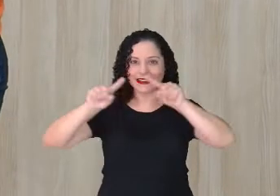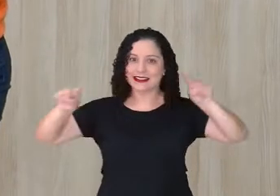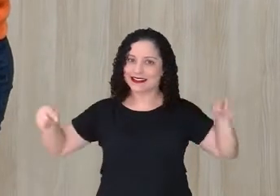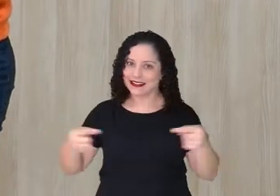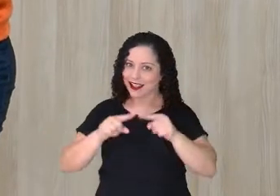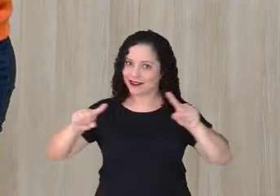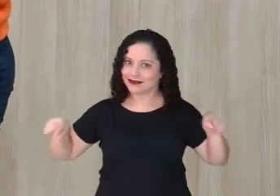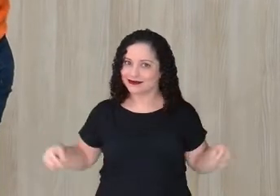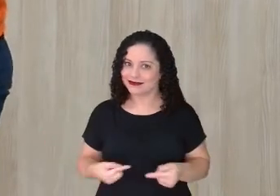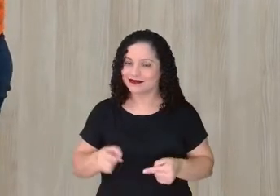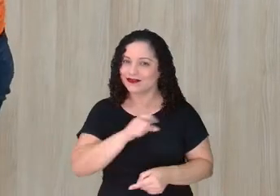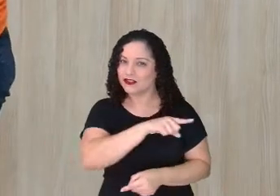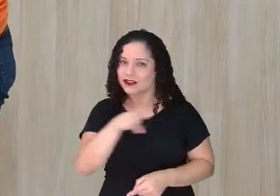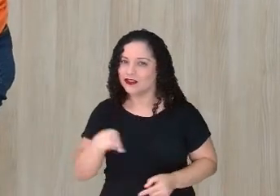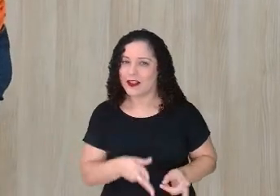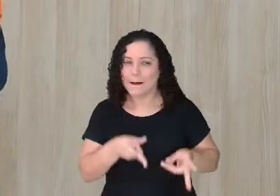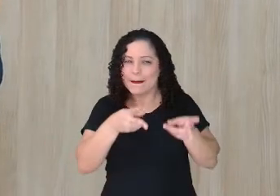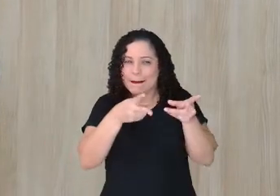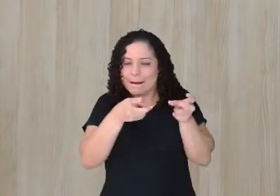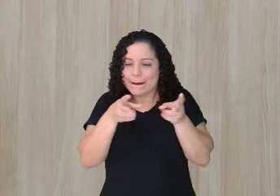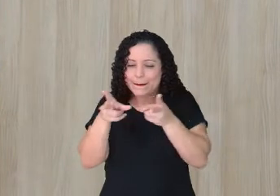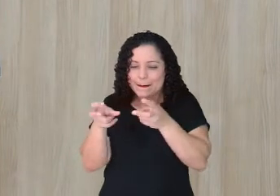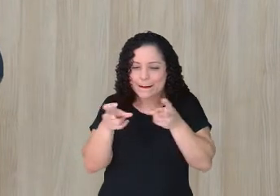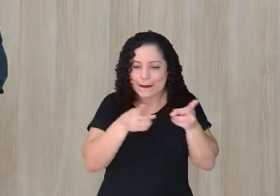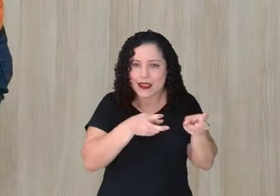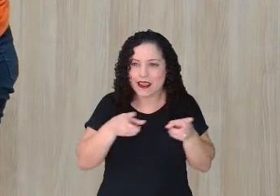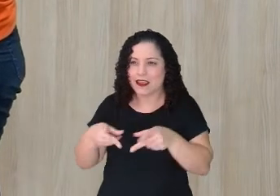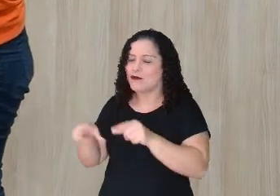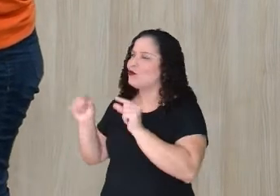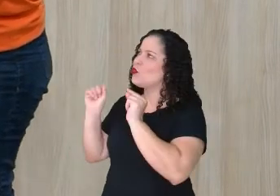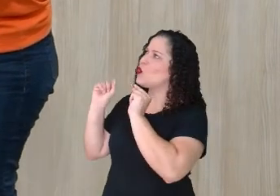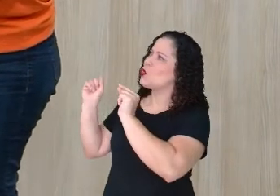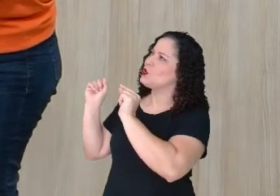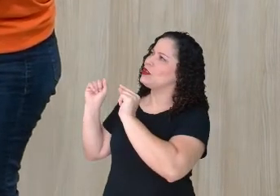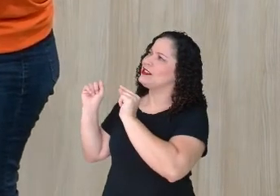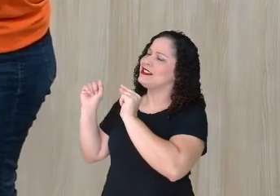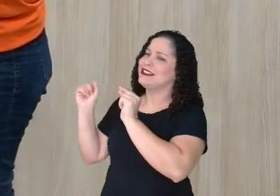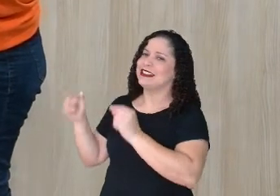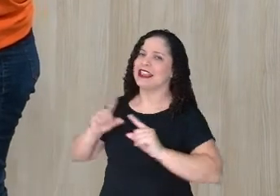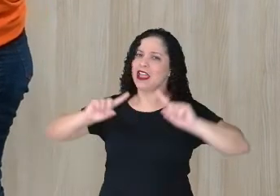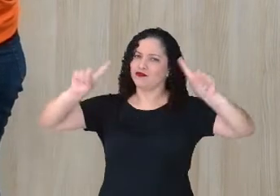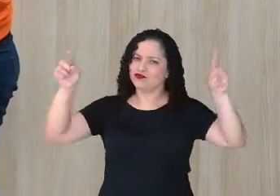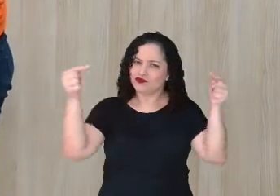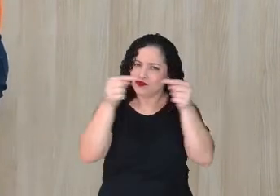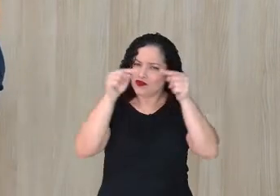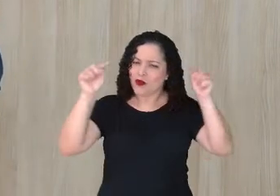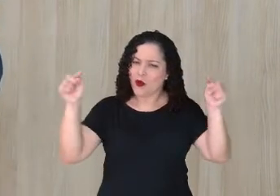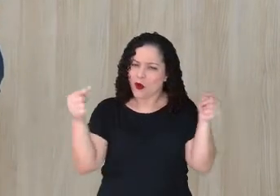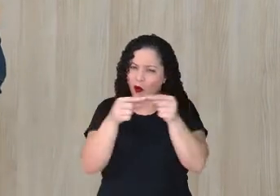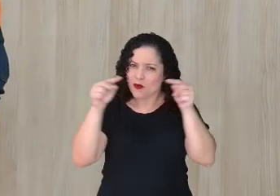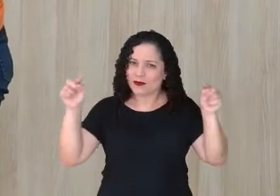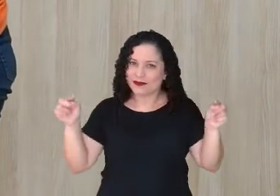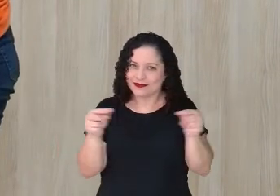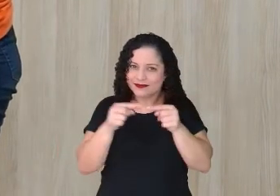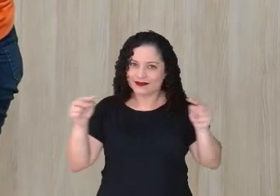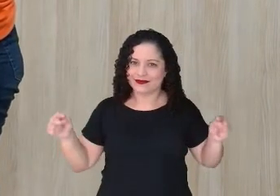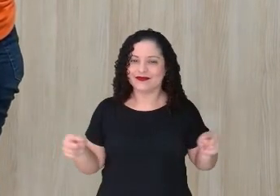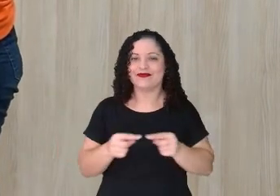vocês percebam aí quais são esse hiperônimo, não